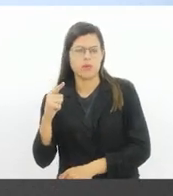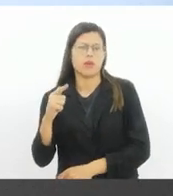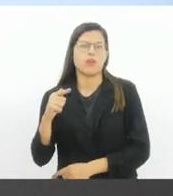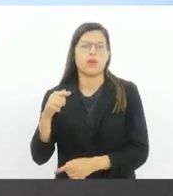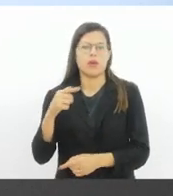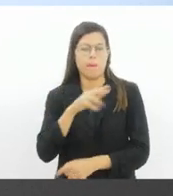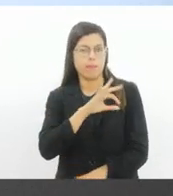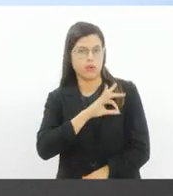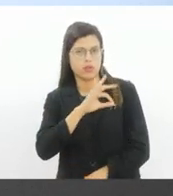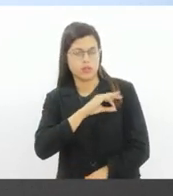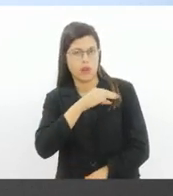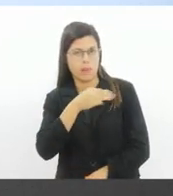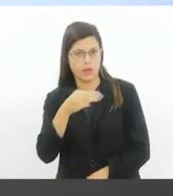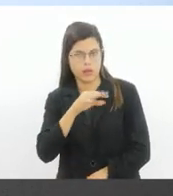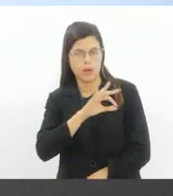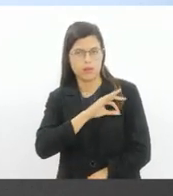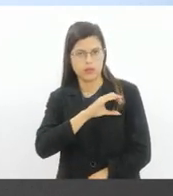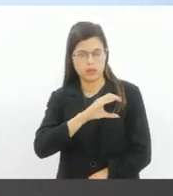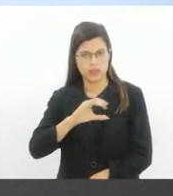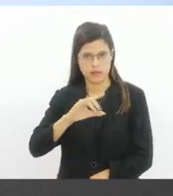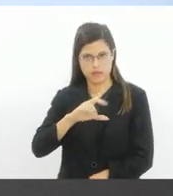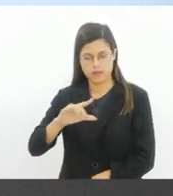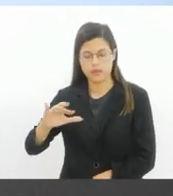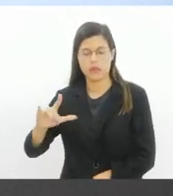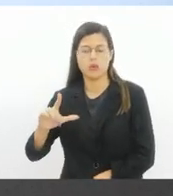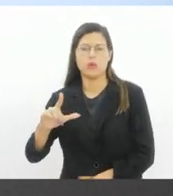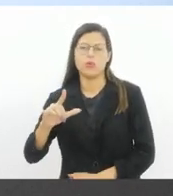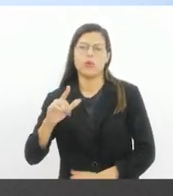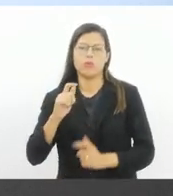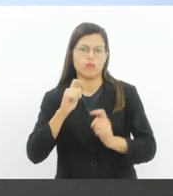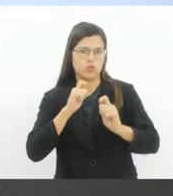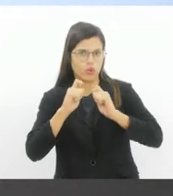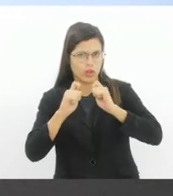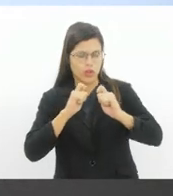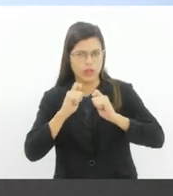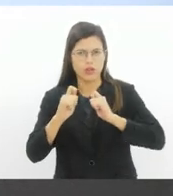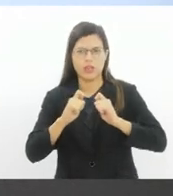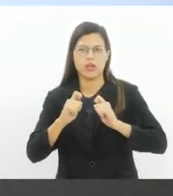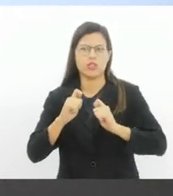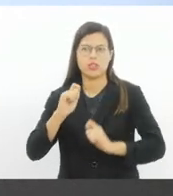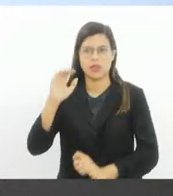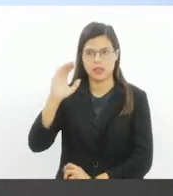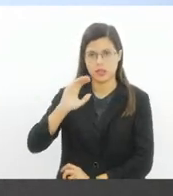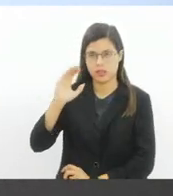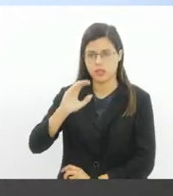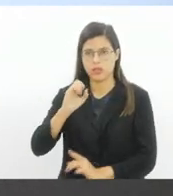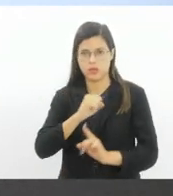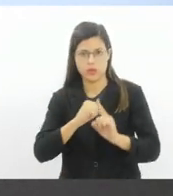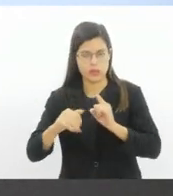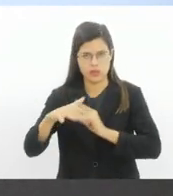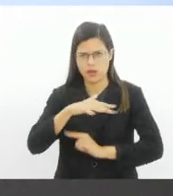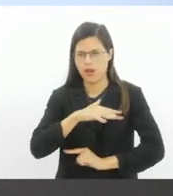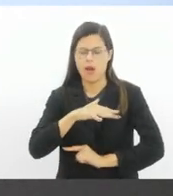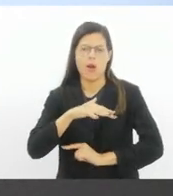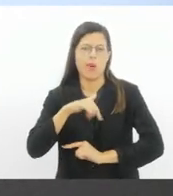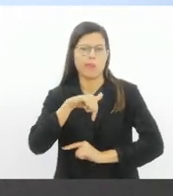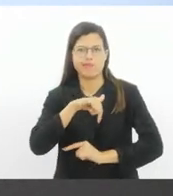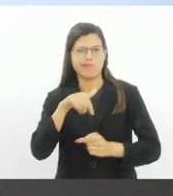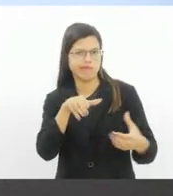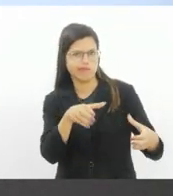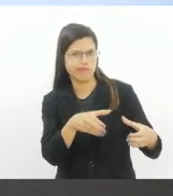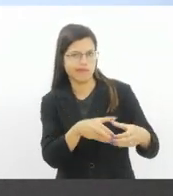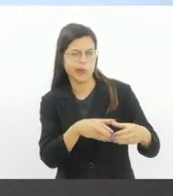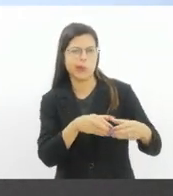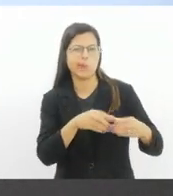policiais civis, cientistas sociais, jornalistas, e esse rol de servidores